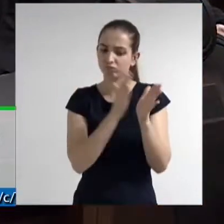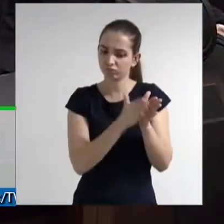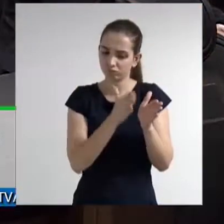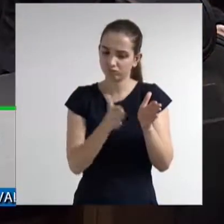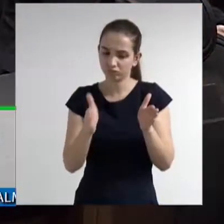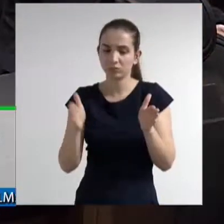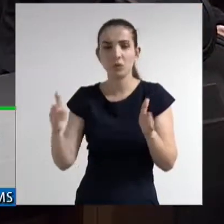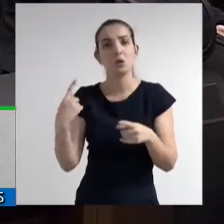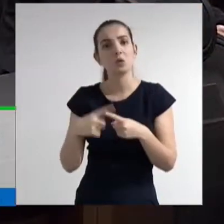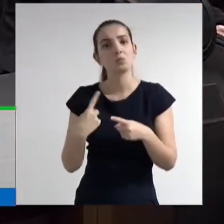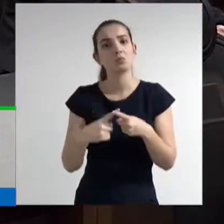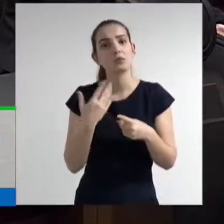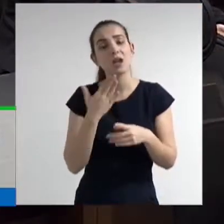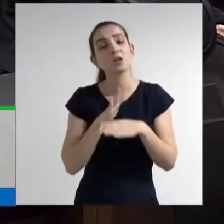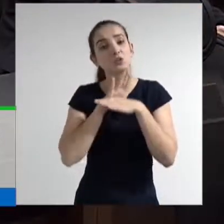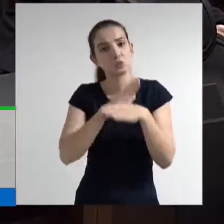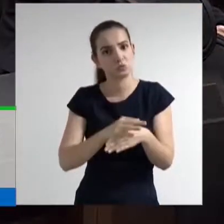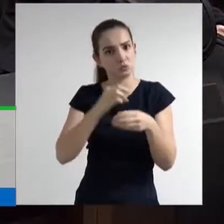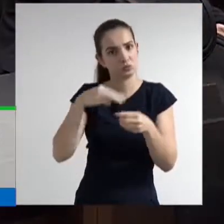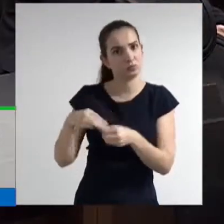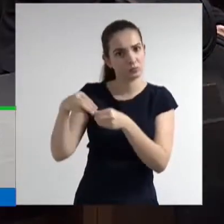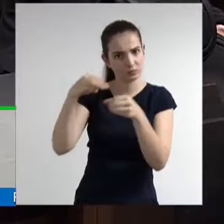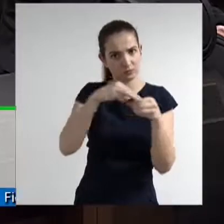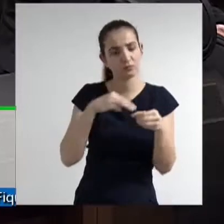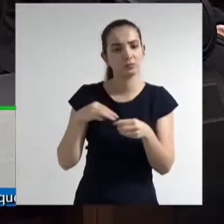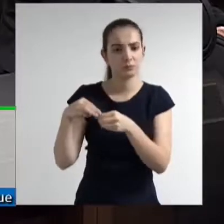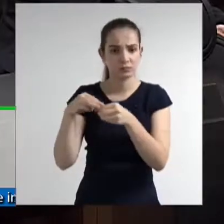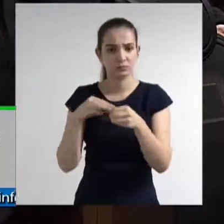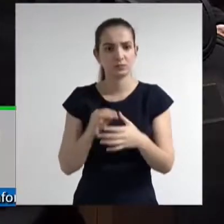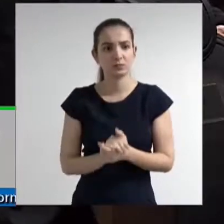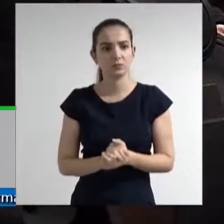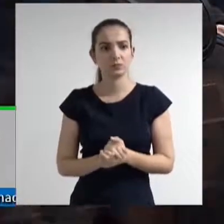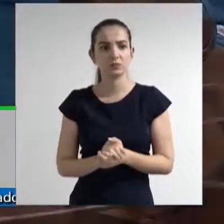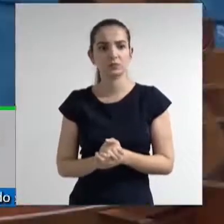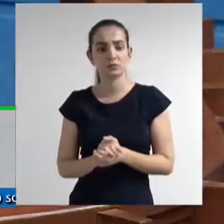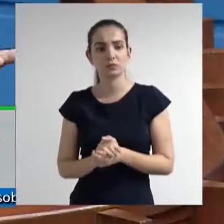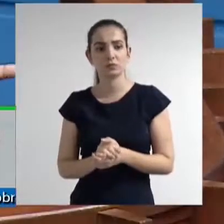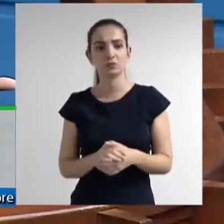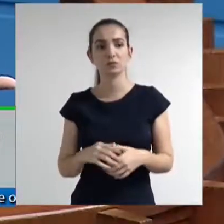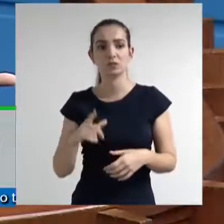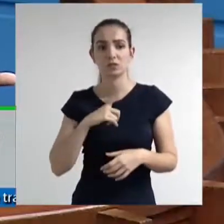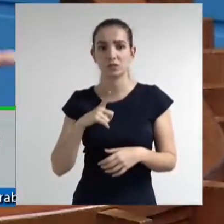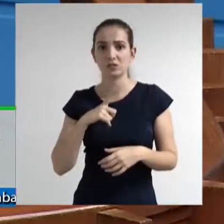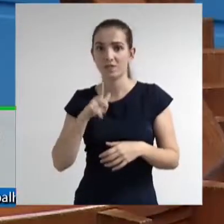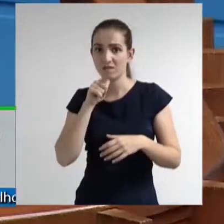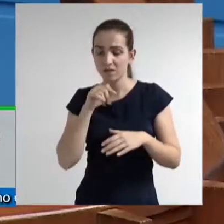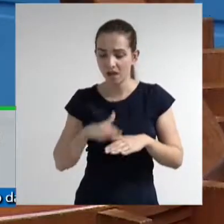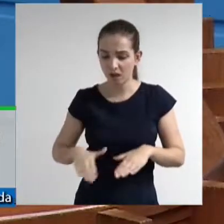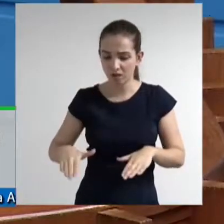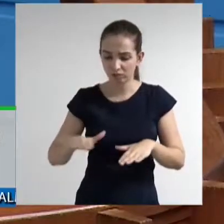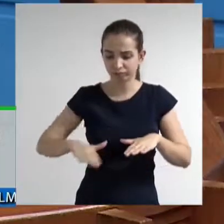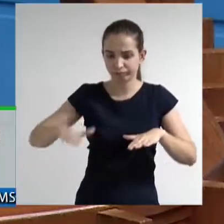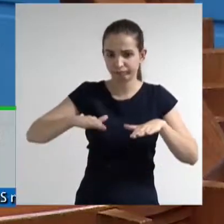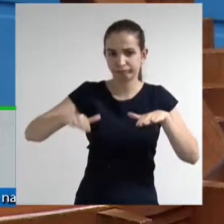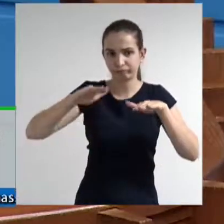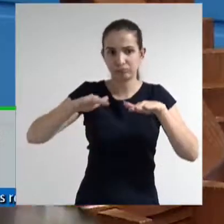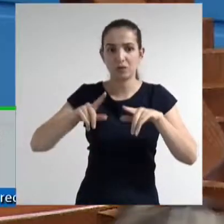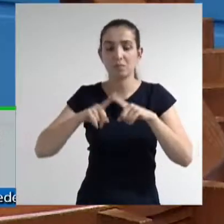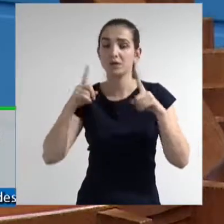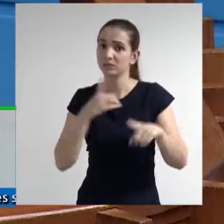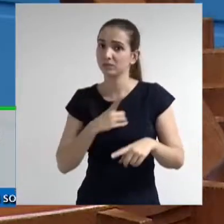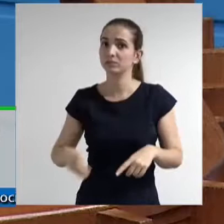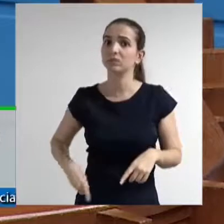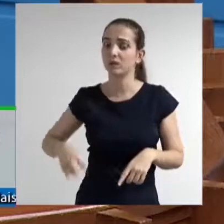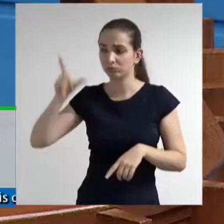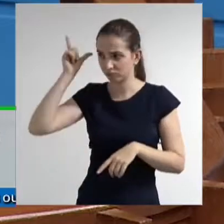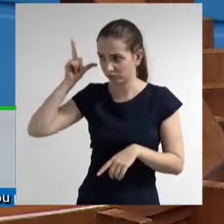porque alivia os municípios que tiveram, além da sua área inundada, mas, deputado Lídio Lopes,